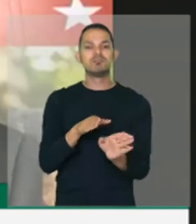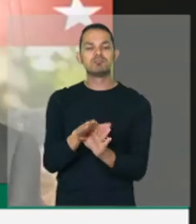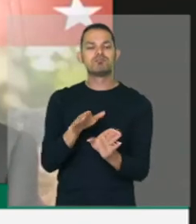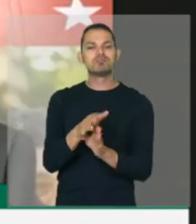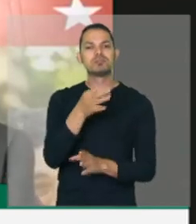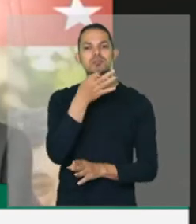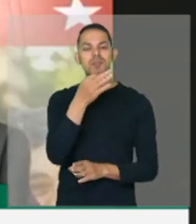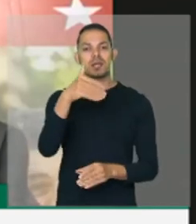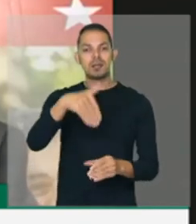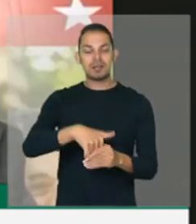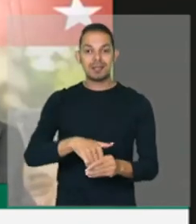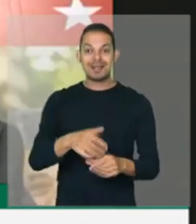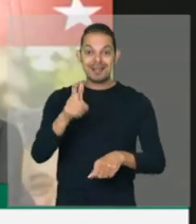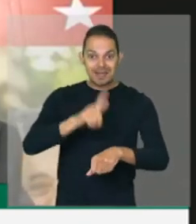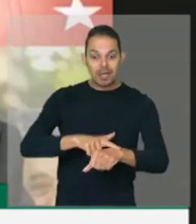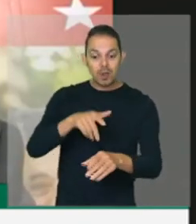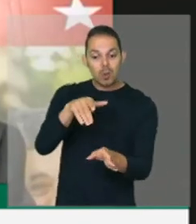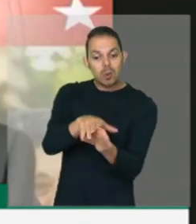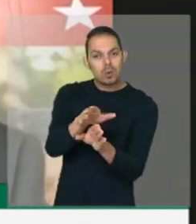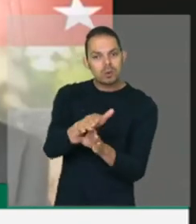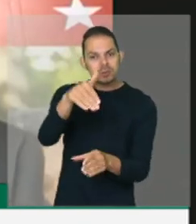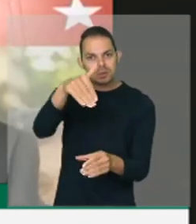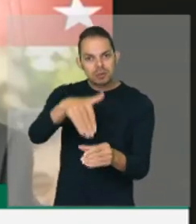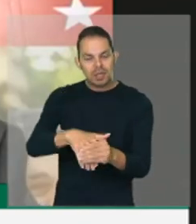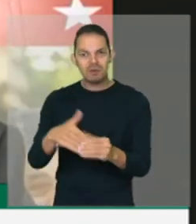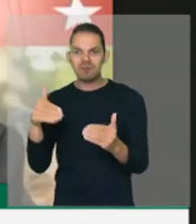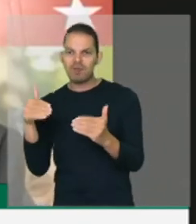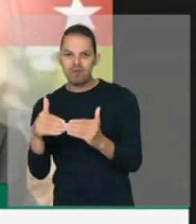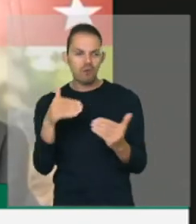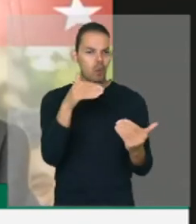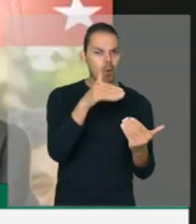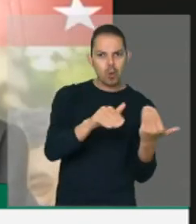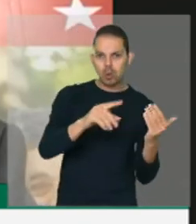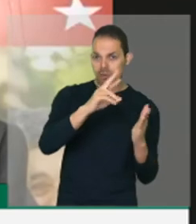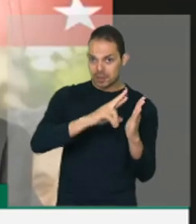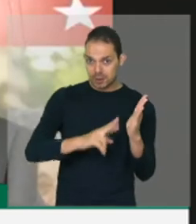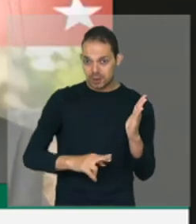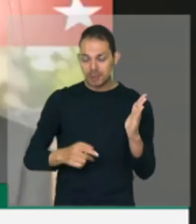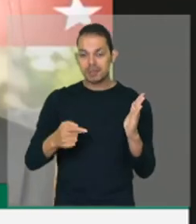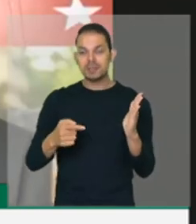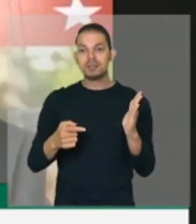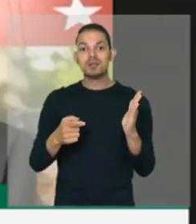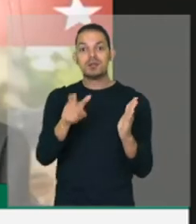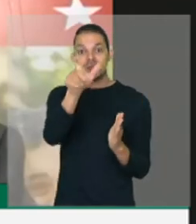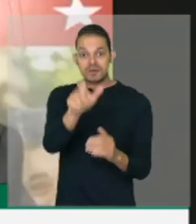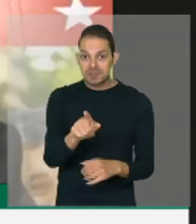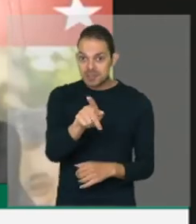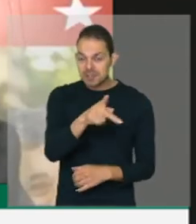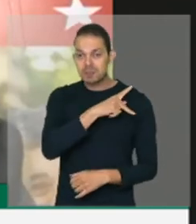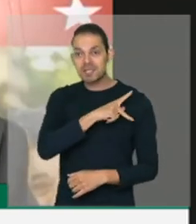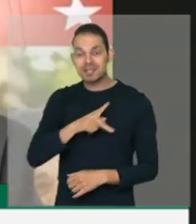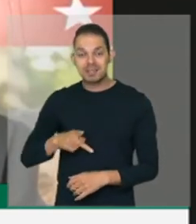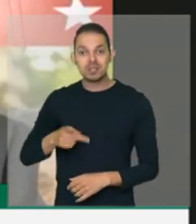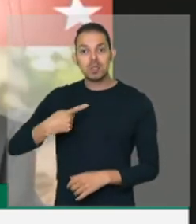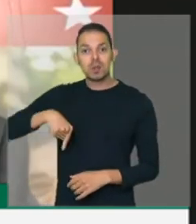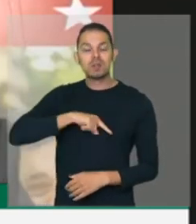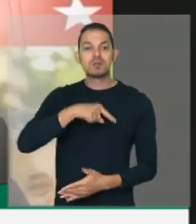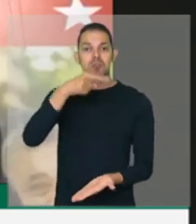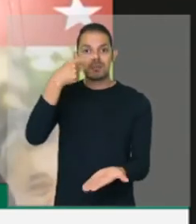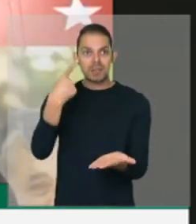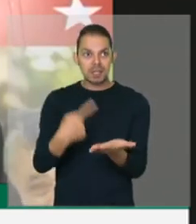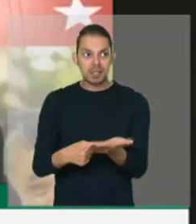Na hora dos encaminhamentos, da votação a favor ou contra o relatório, que será esse, Vossa Excelência, podemos fazer um pacto, já